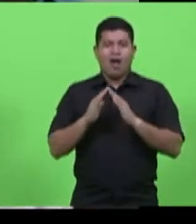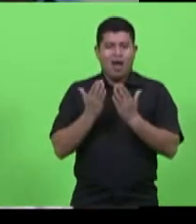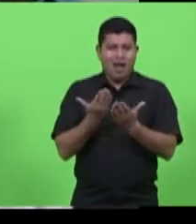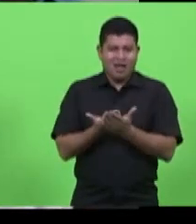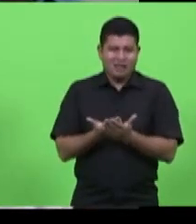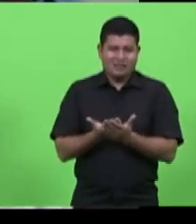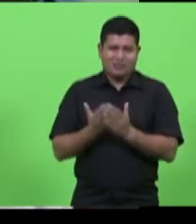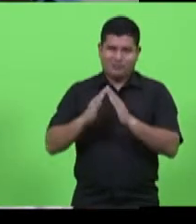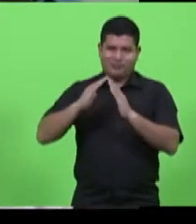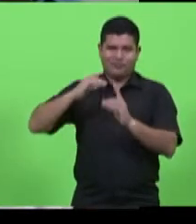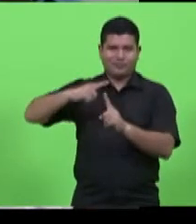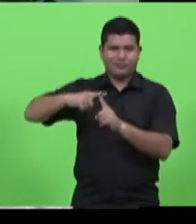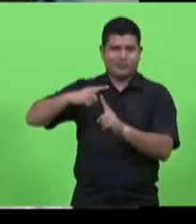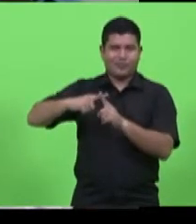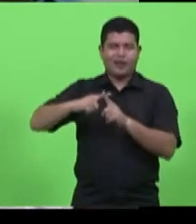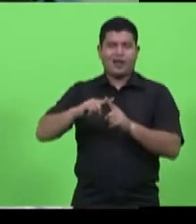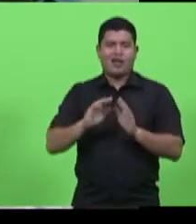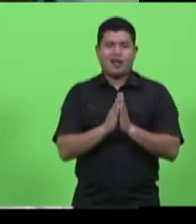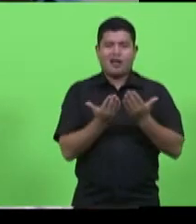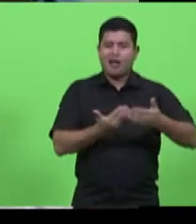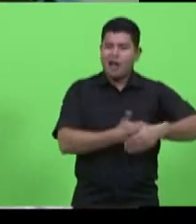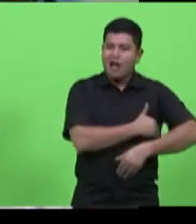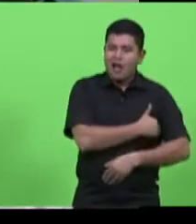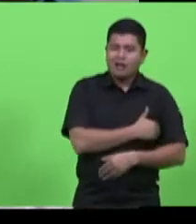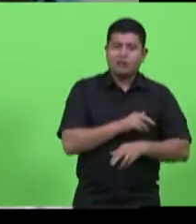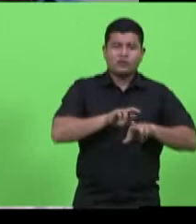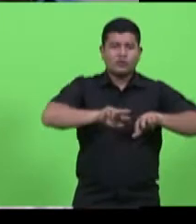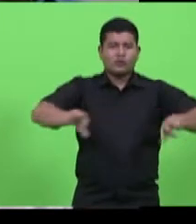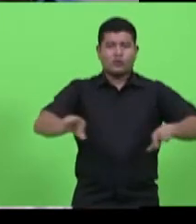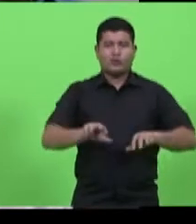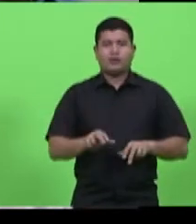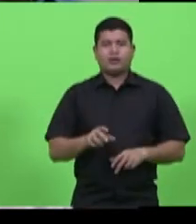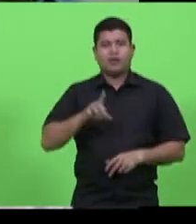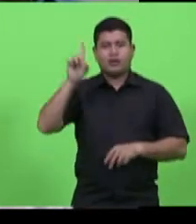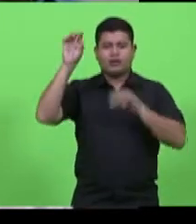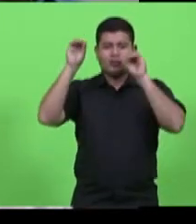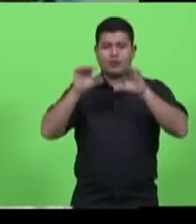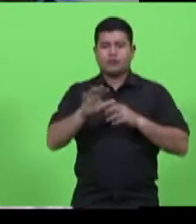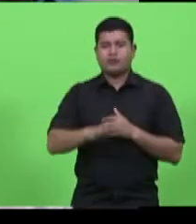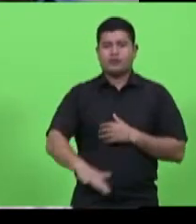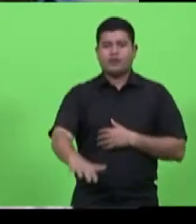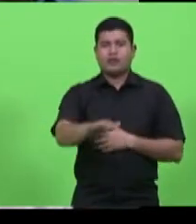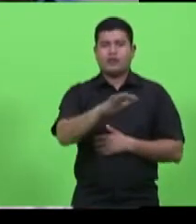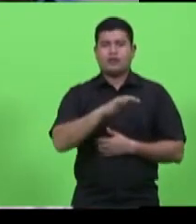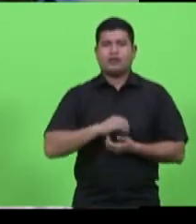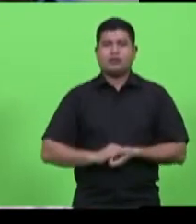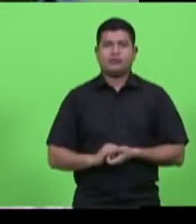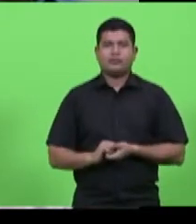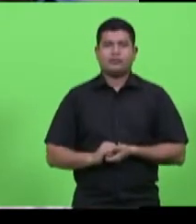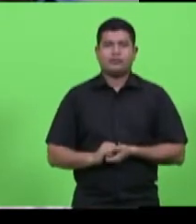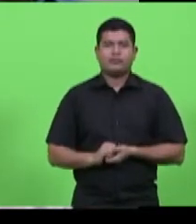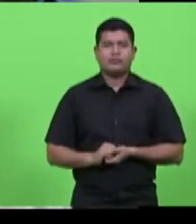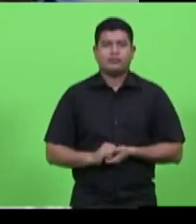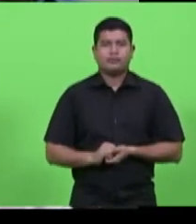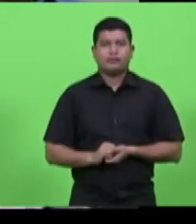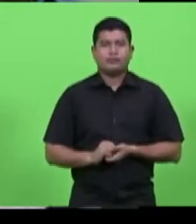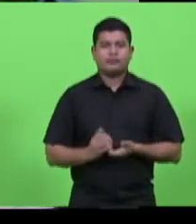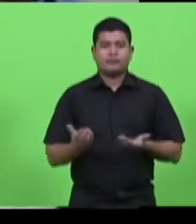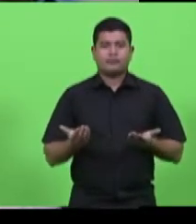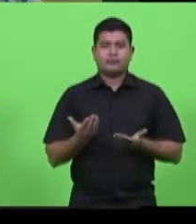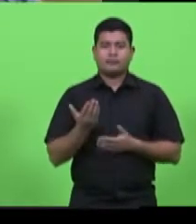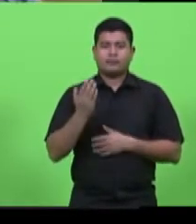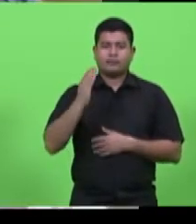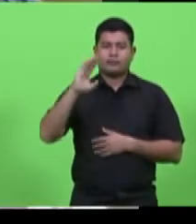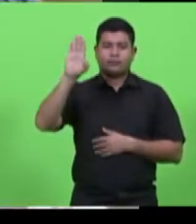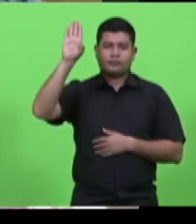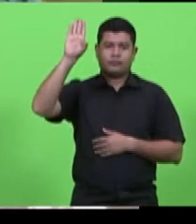deputado Jair Mioto, parabéns a toda essa casa. Que Deus abençoe a todos. Presidente, Márcio Machado. Deputado